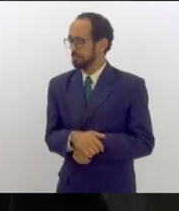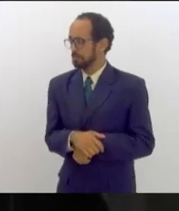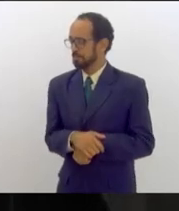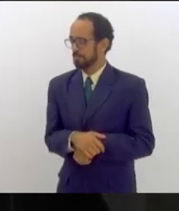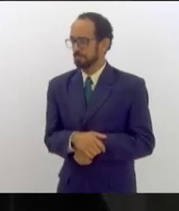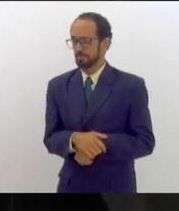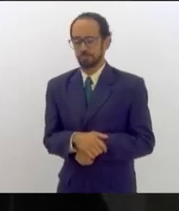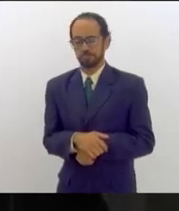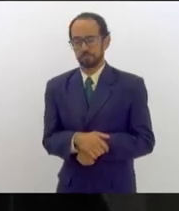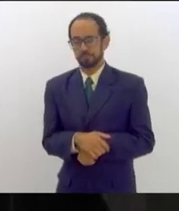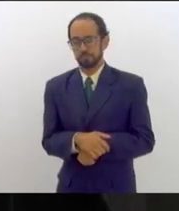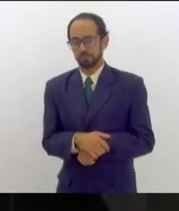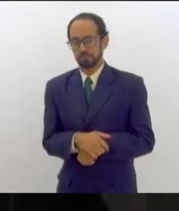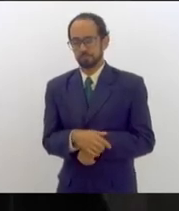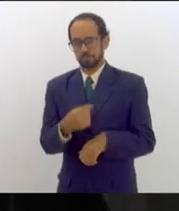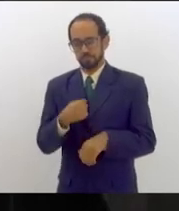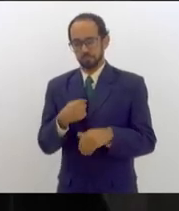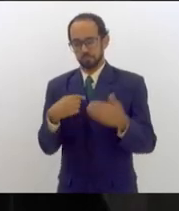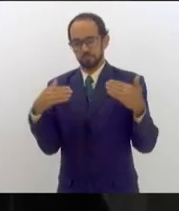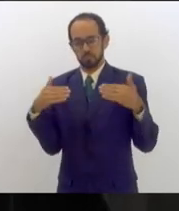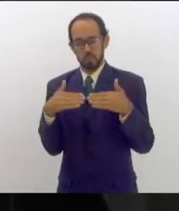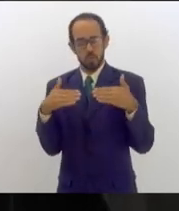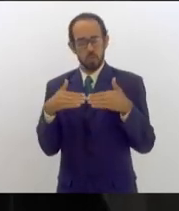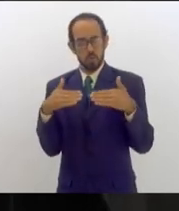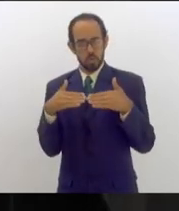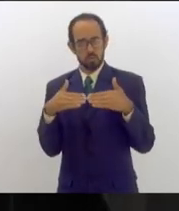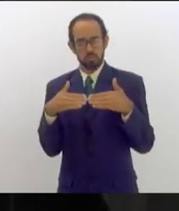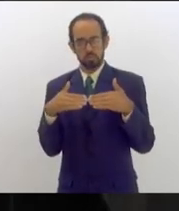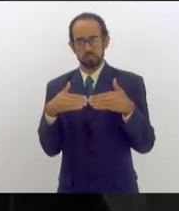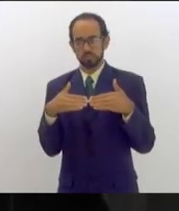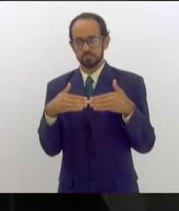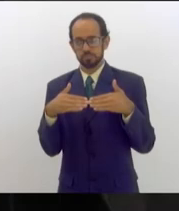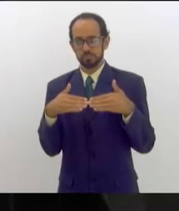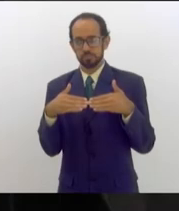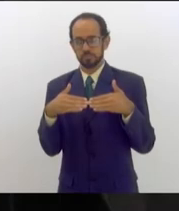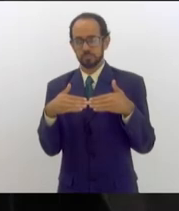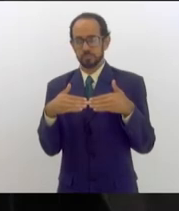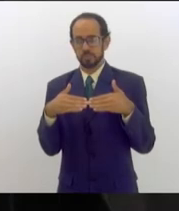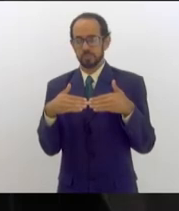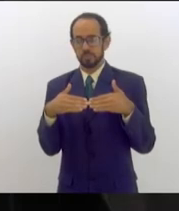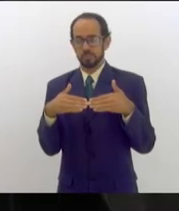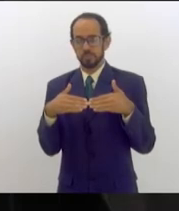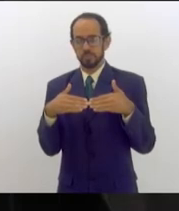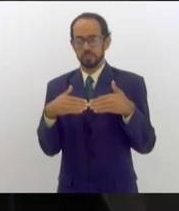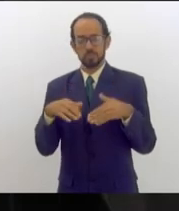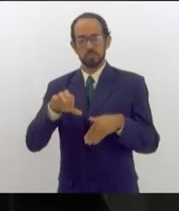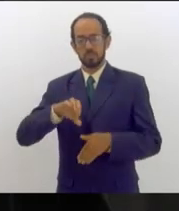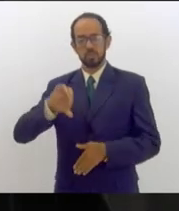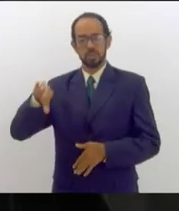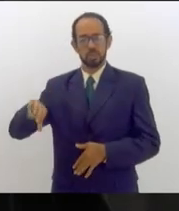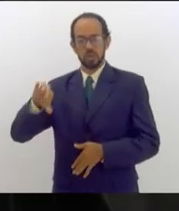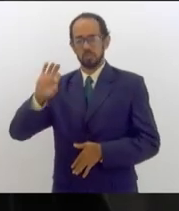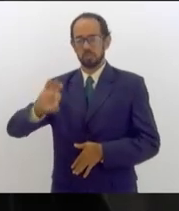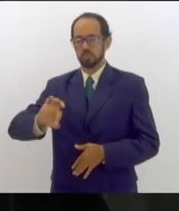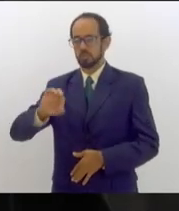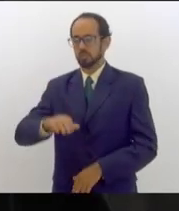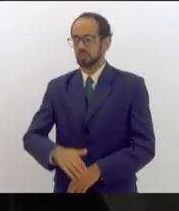que concordo com as teses em 99%